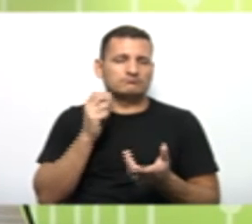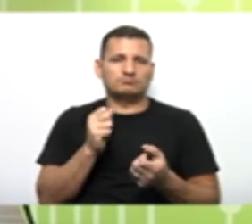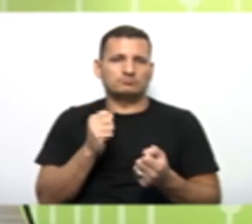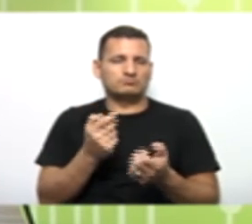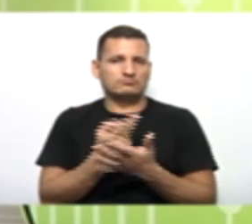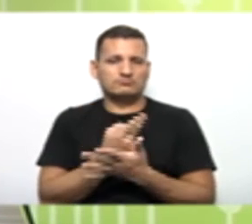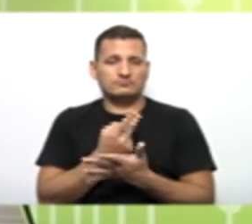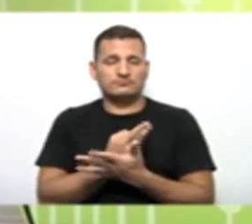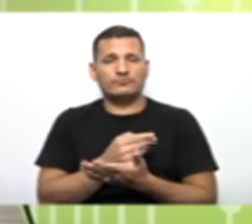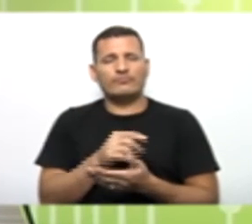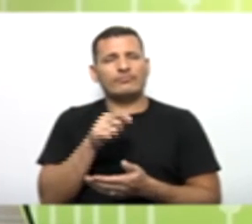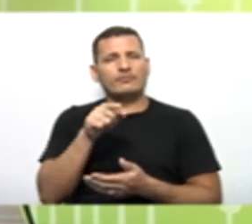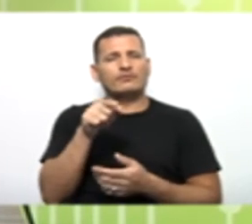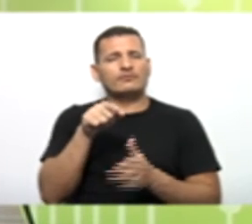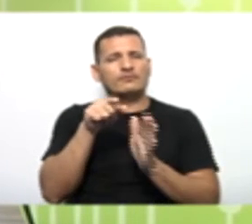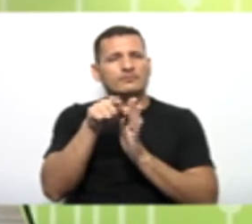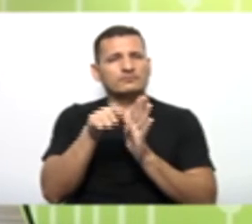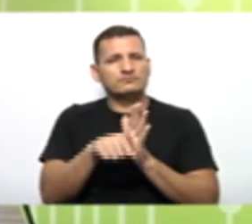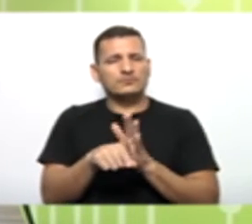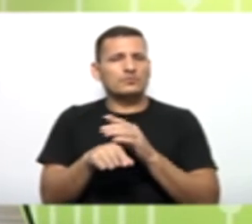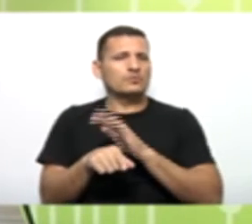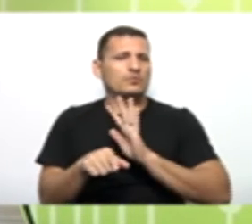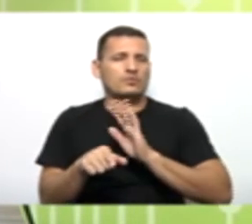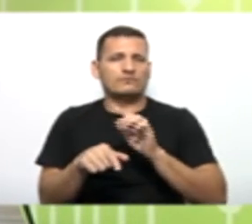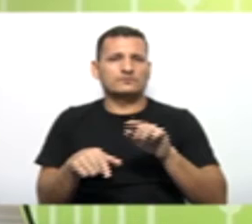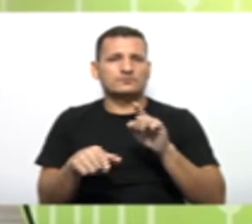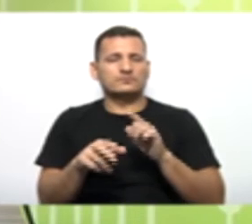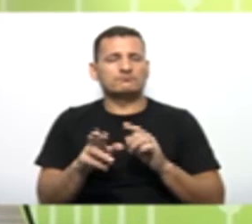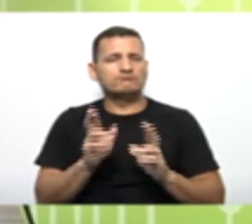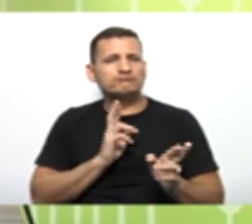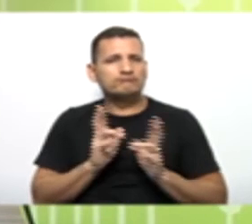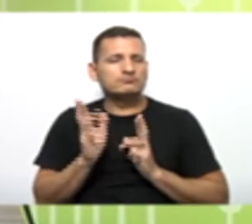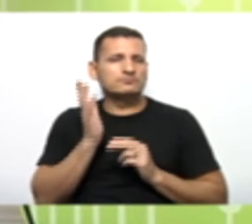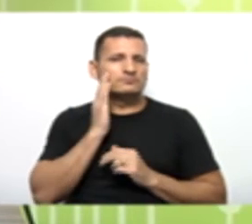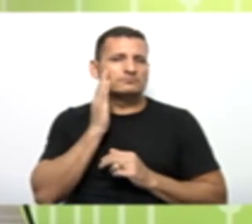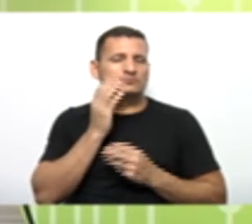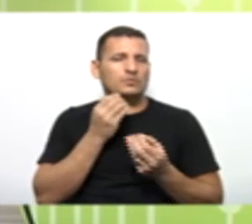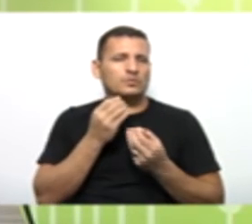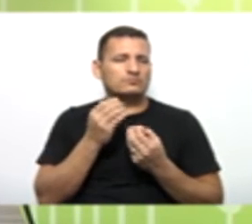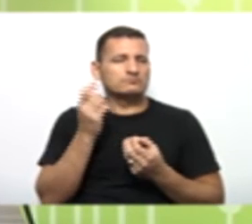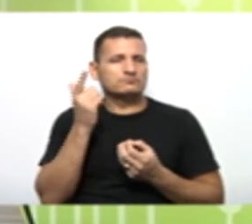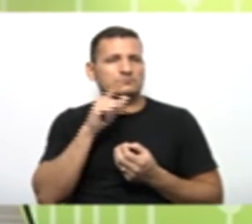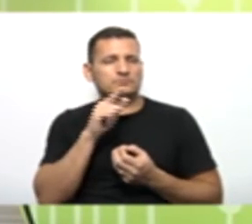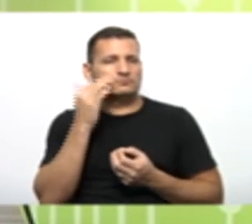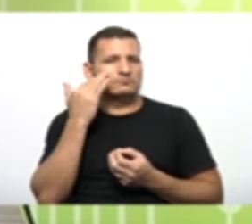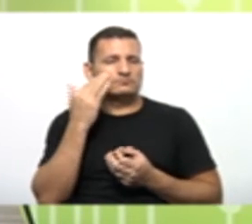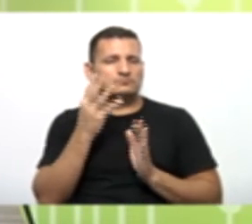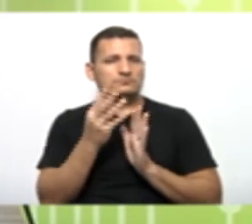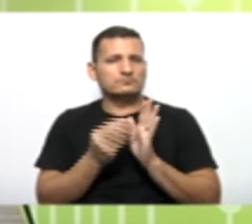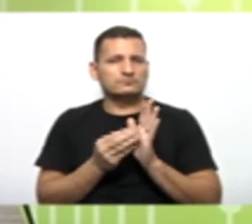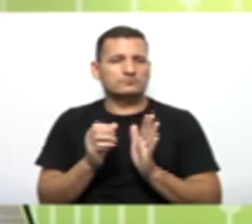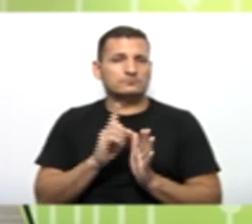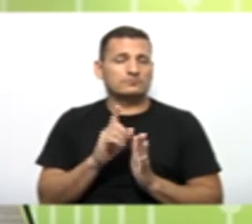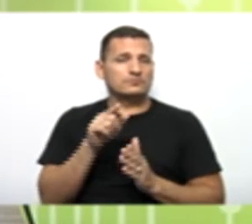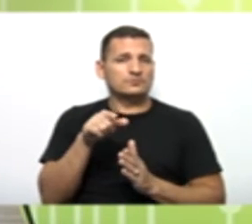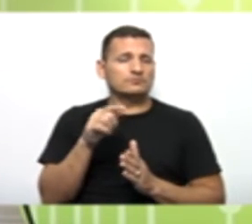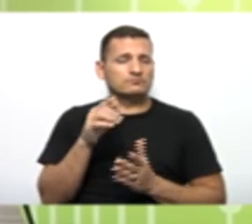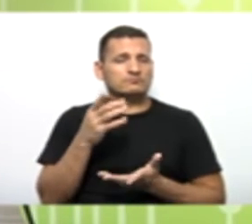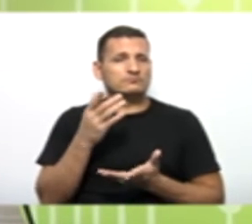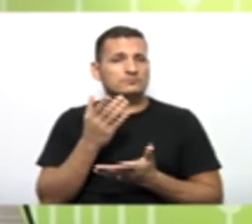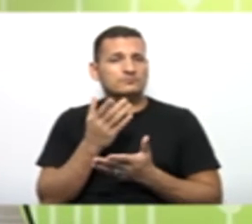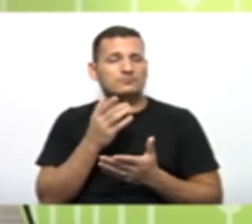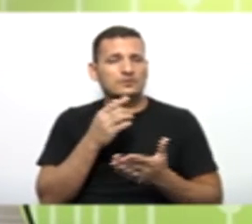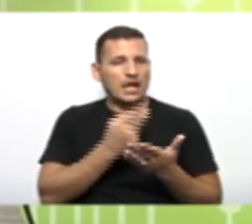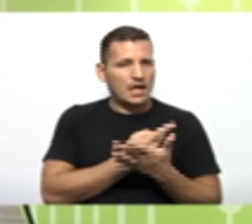Essas questões justamente para você ter um feedback, para você ver como você está saindo, para que você possa justamente estudar onde você